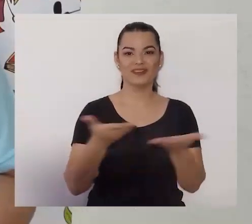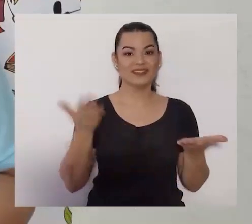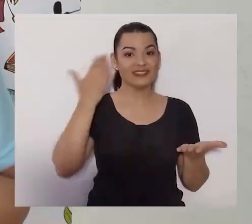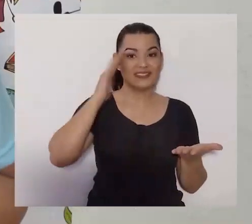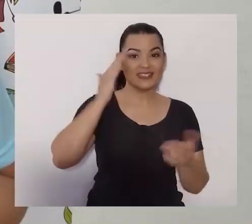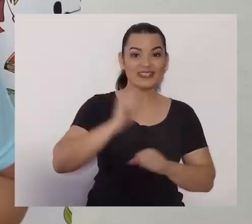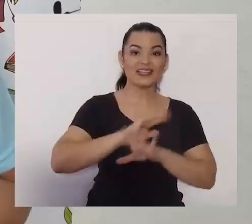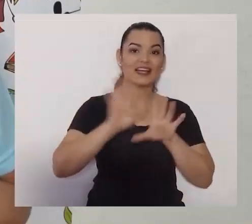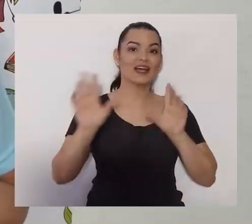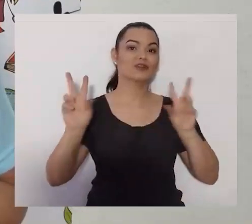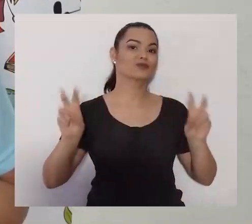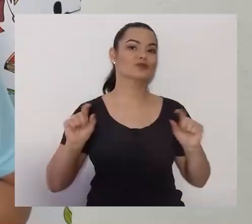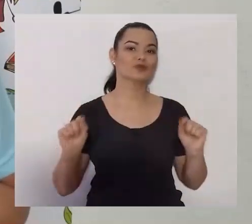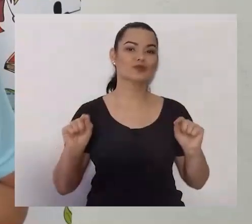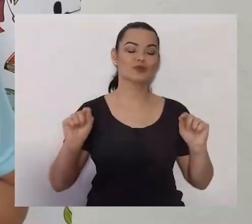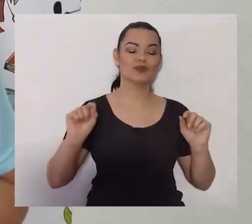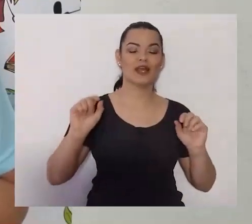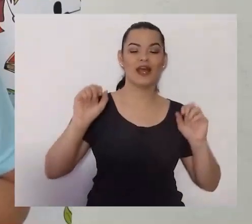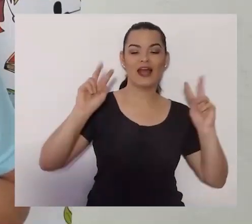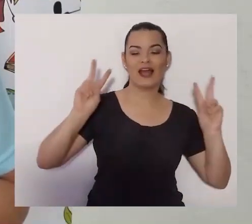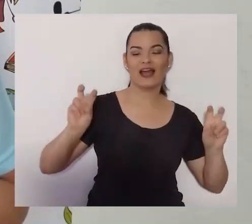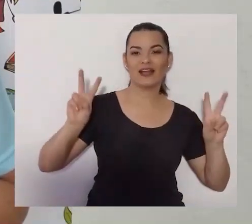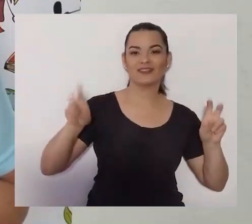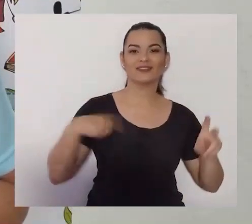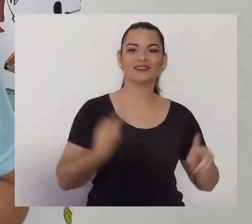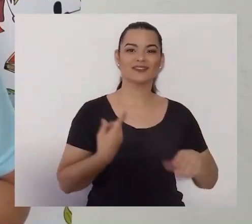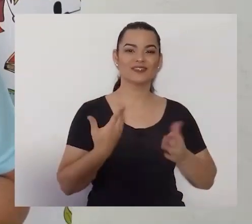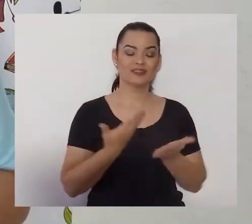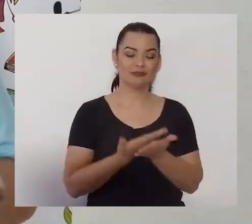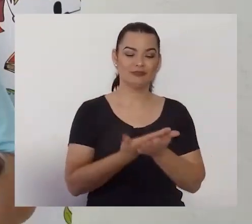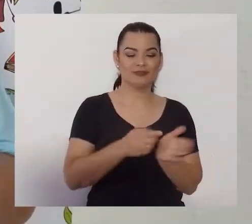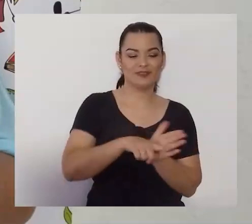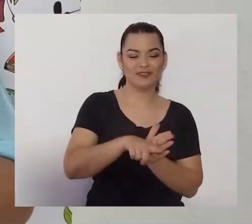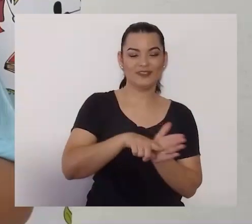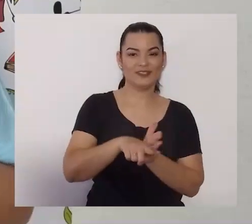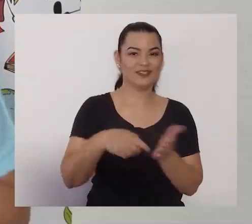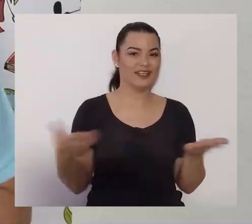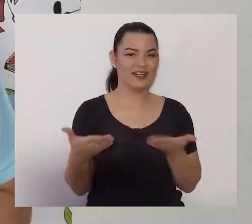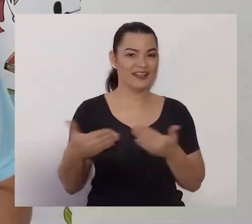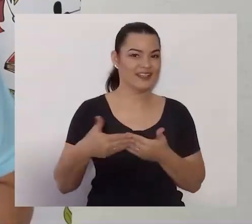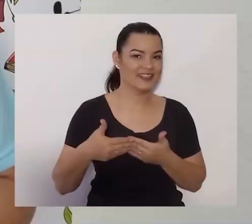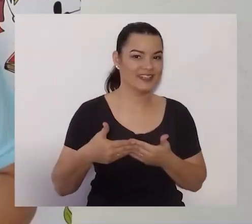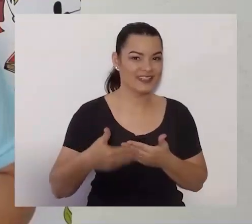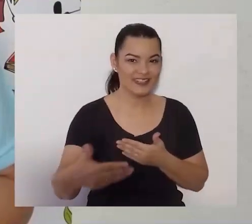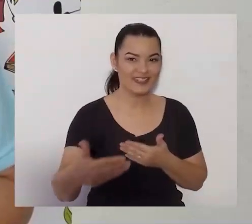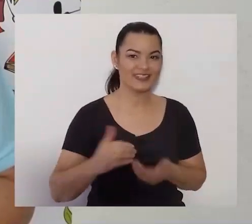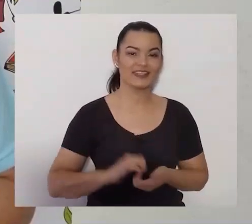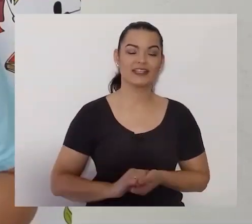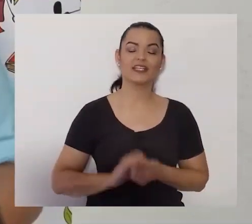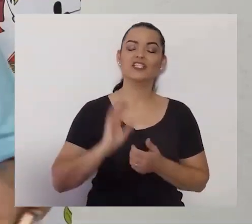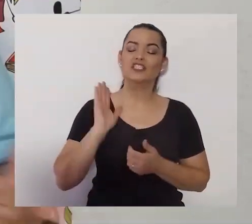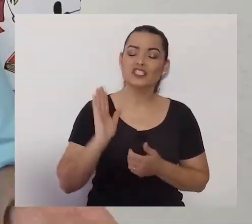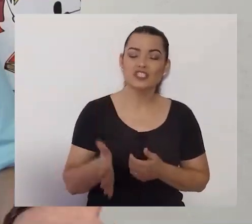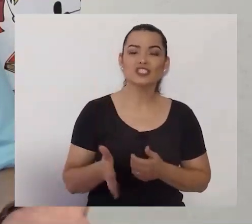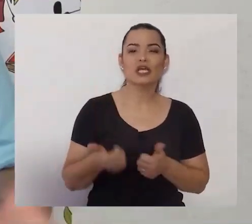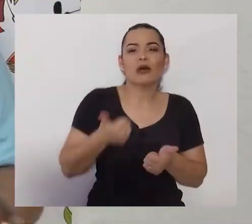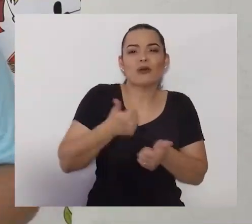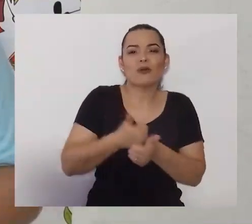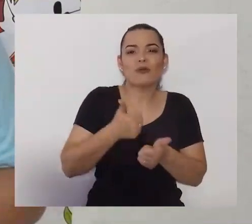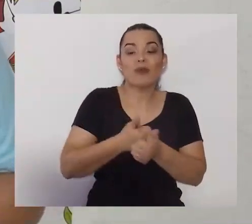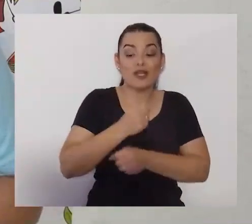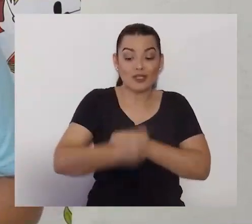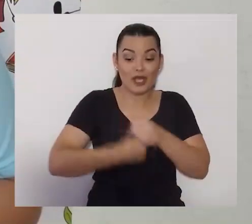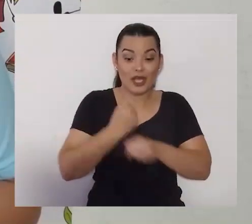qual será o assunto que nós vamos explorar agora. Já estamos pertinho do final de ano, ainda